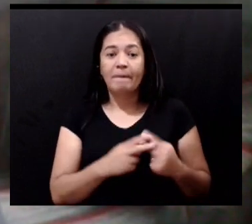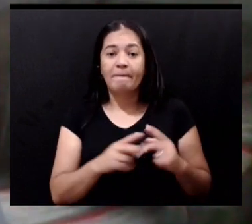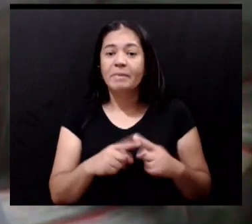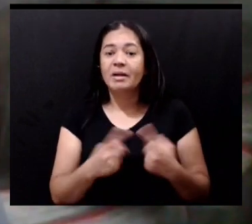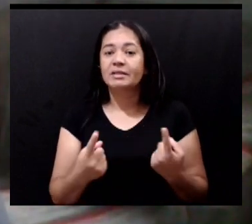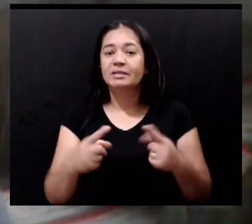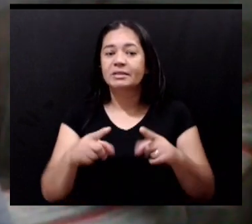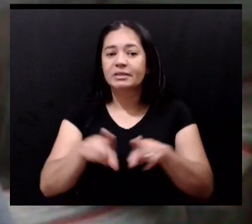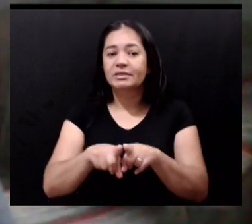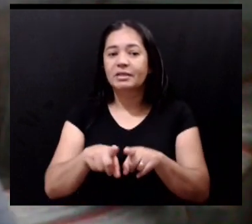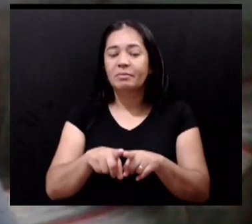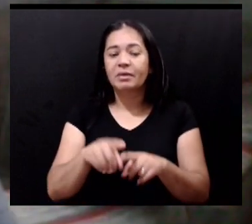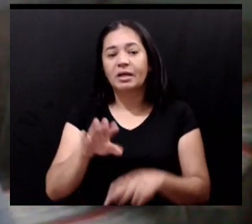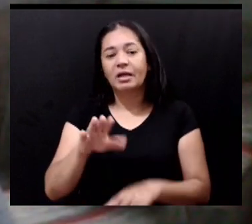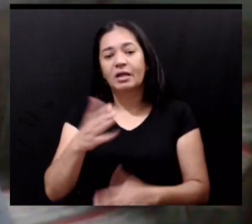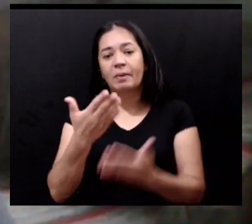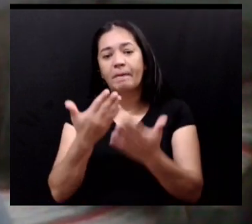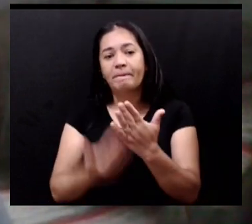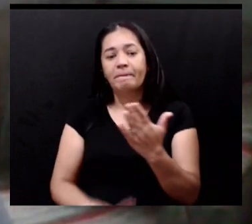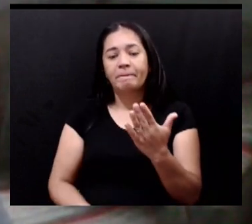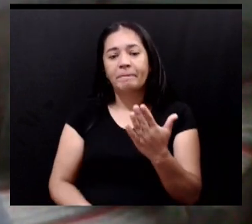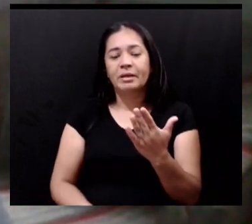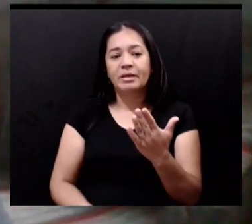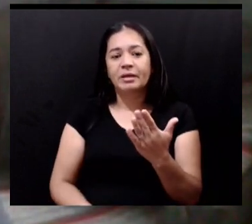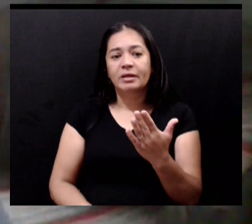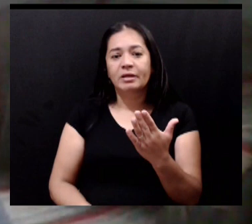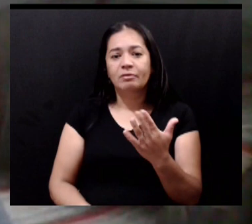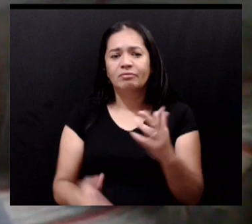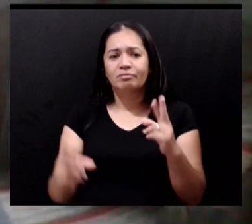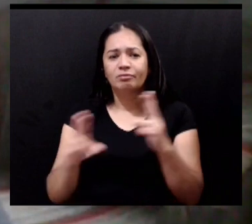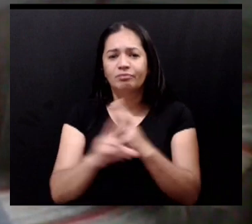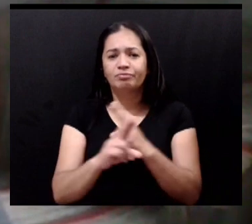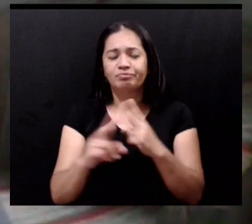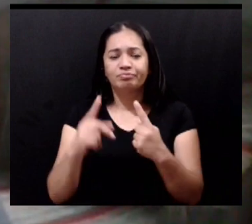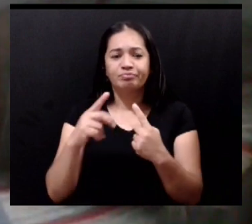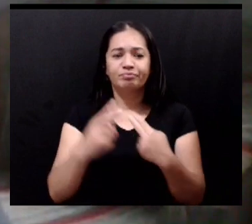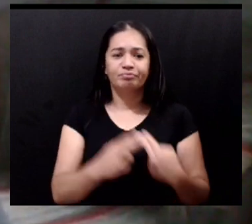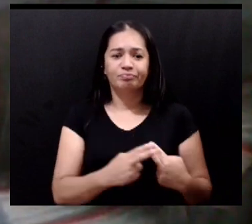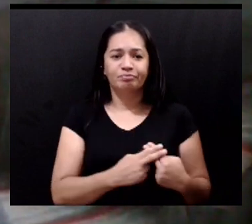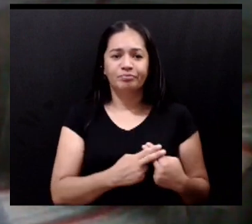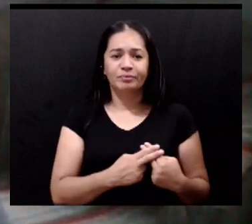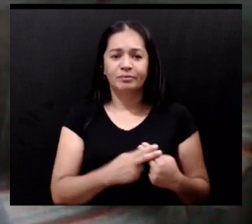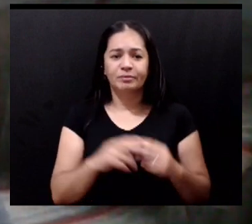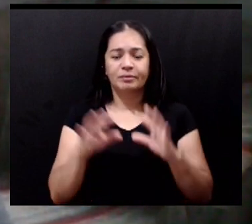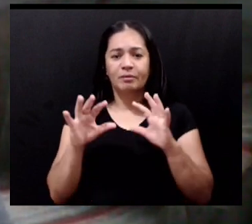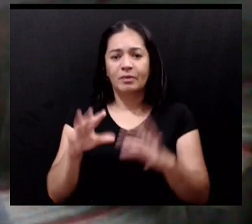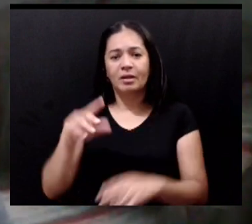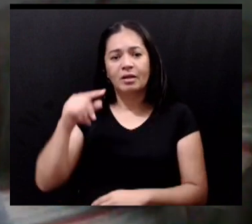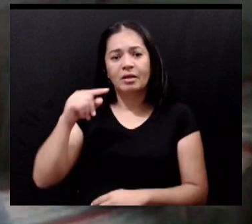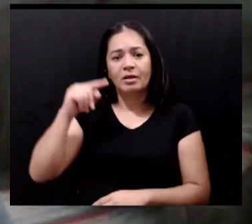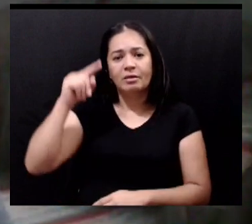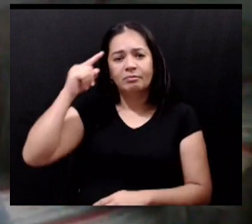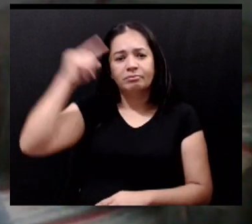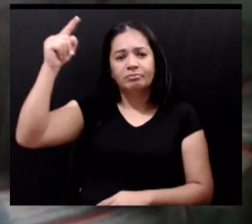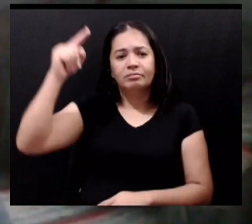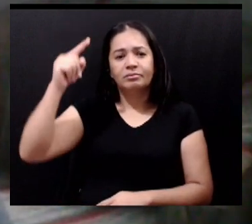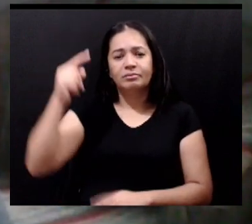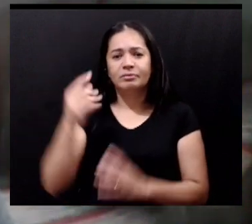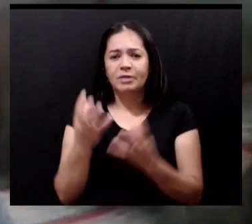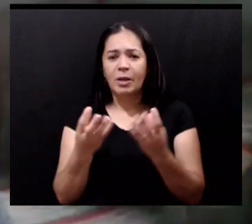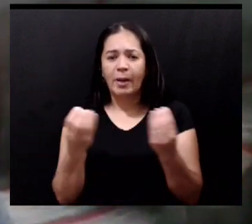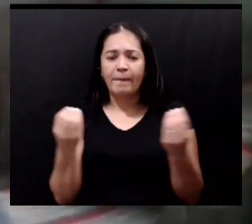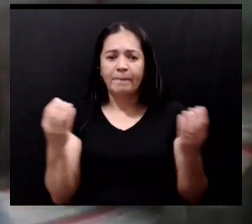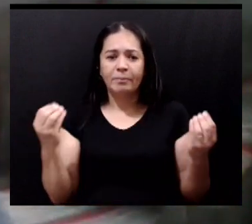a vida. Em relação ao luto, essa é uma ideia que vem muito atrelada aos lutos